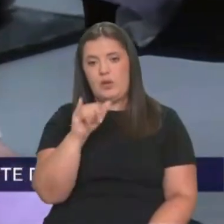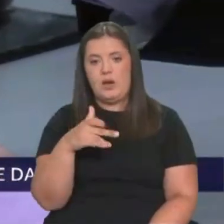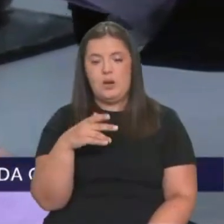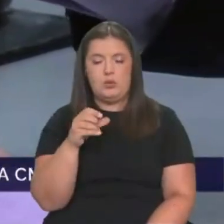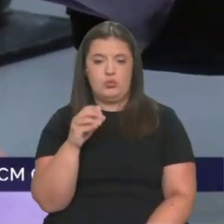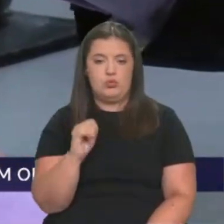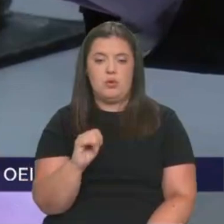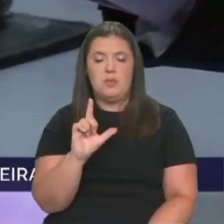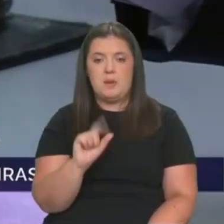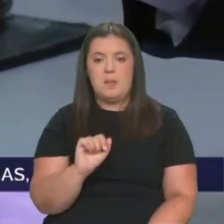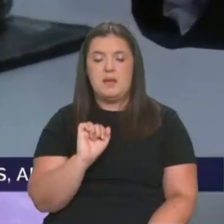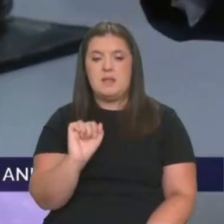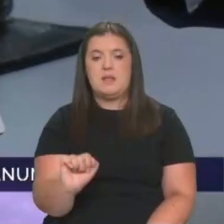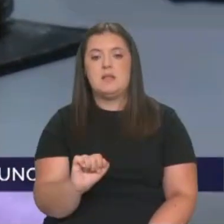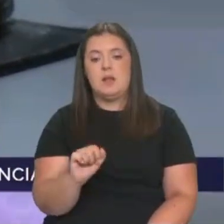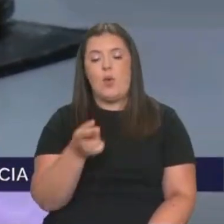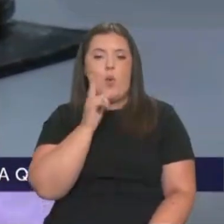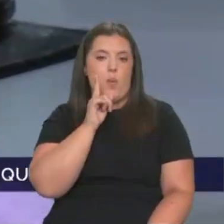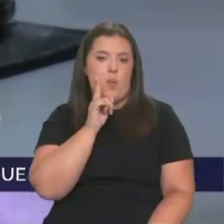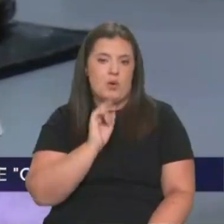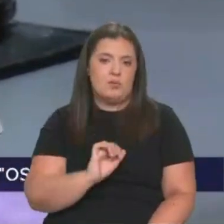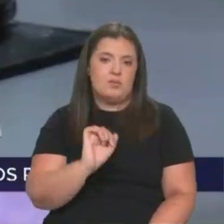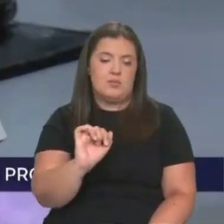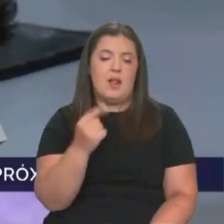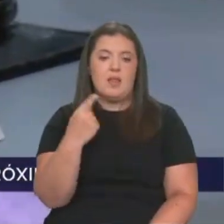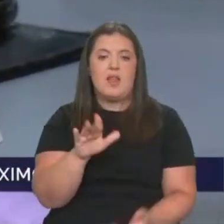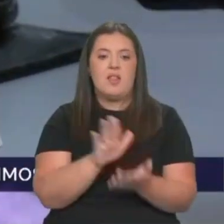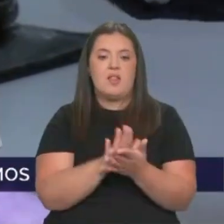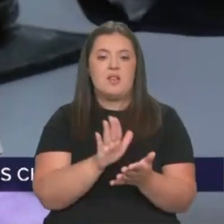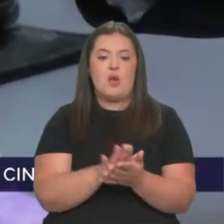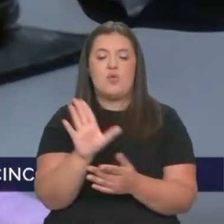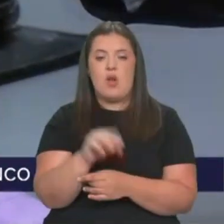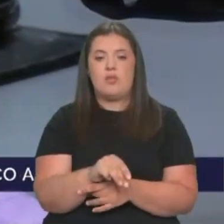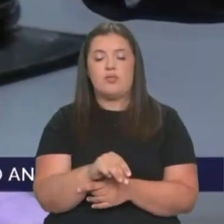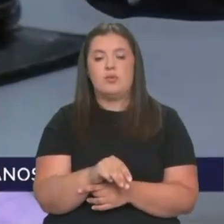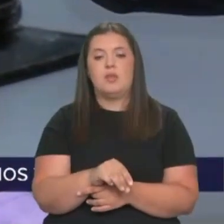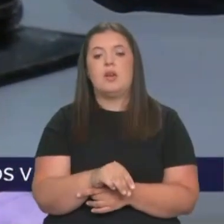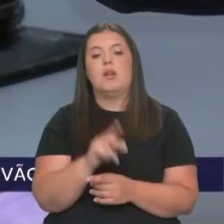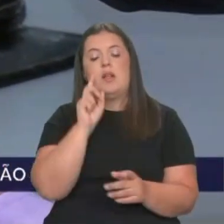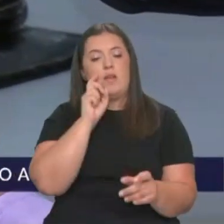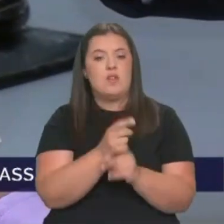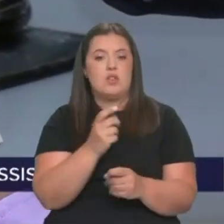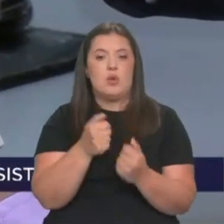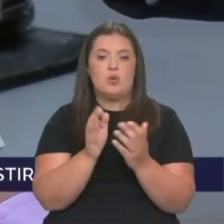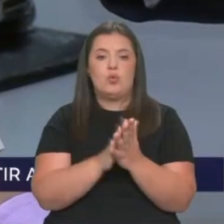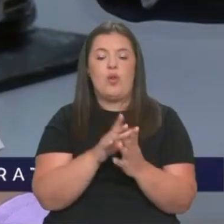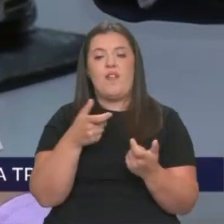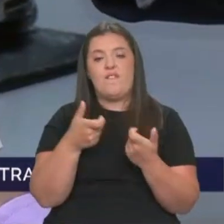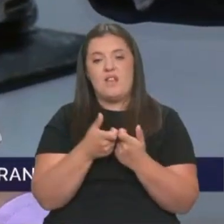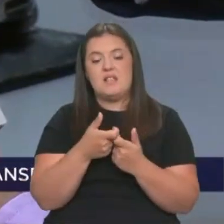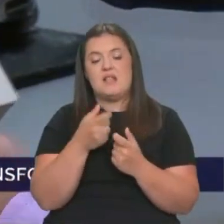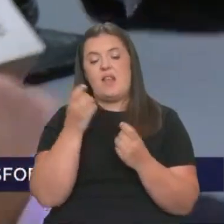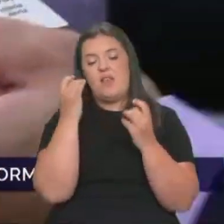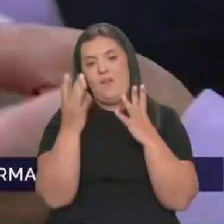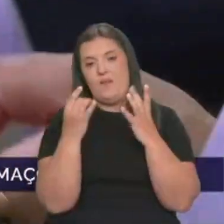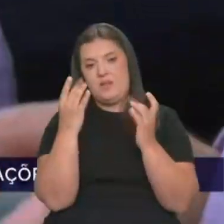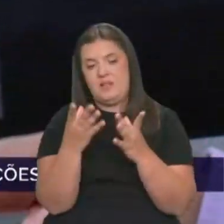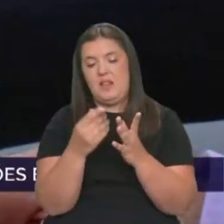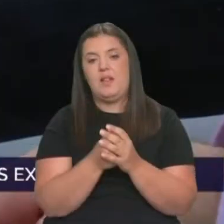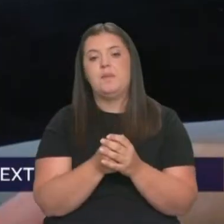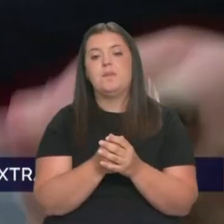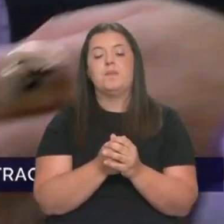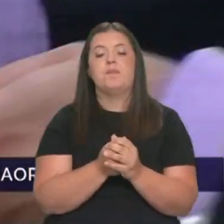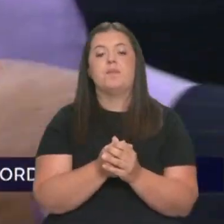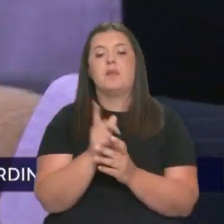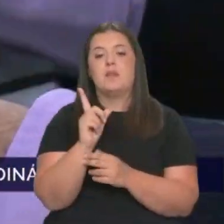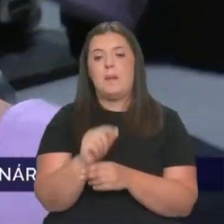seu, claro, sentido de humor. Agora tem uma nova edição, revista e aumentada, toda a física divertida da Gradiva e também